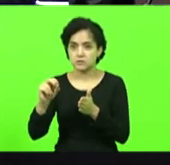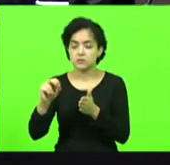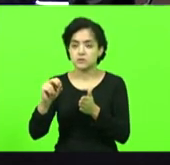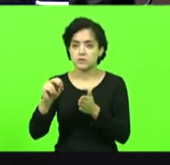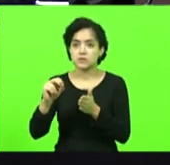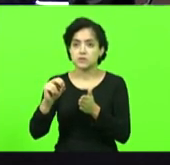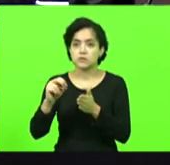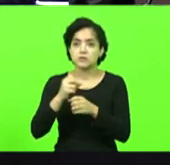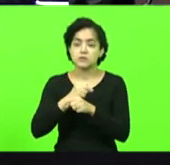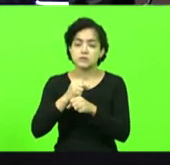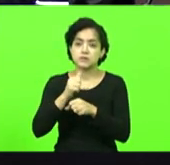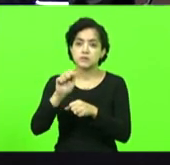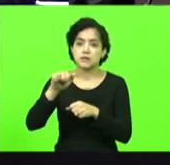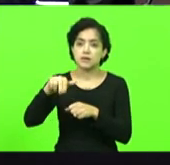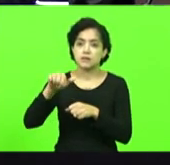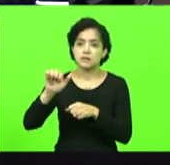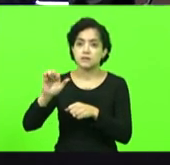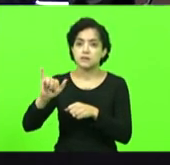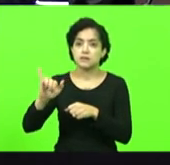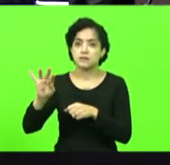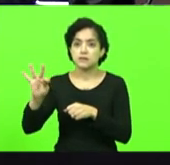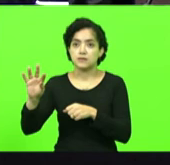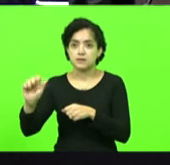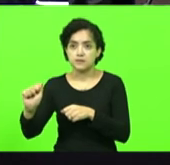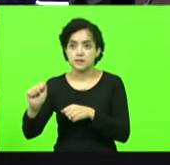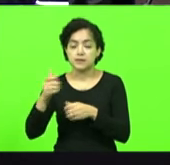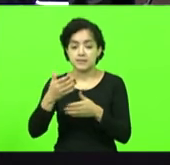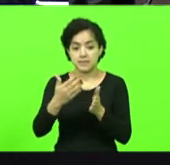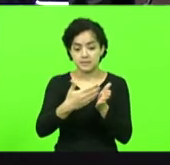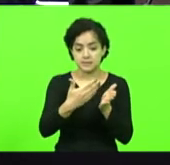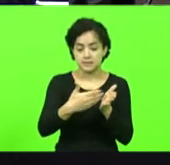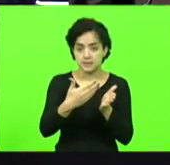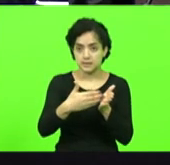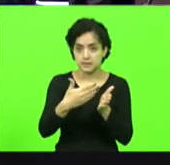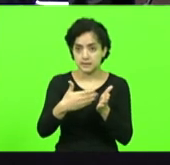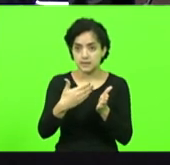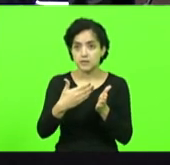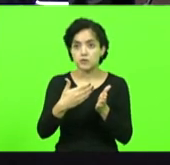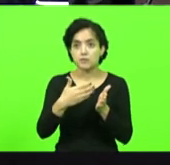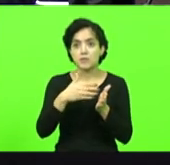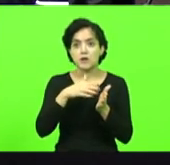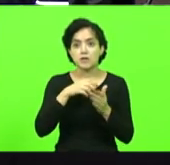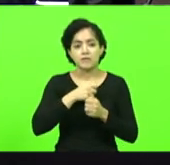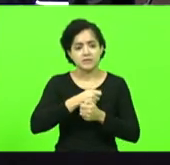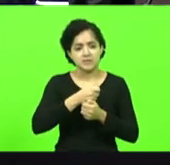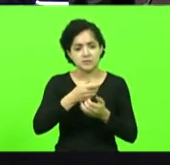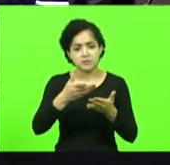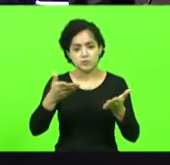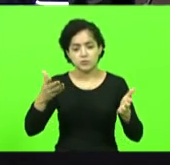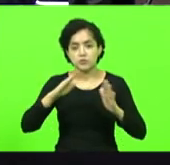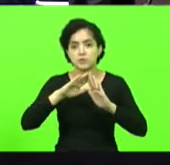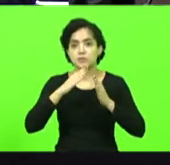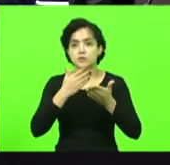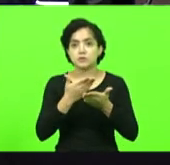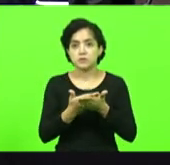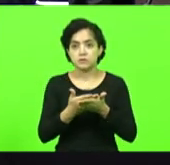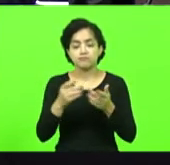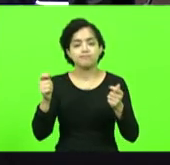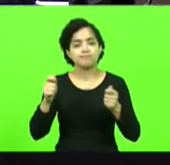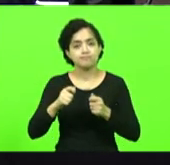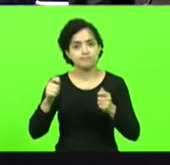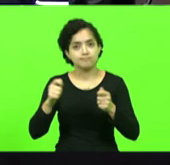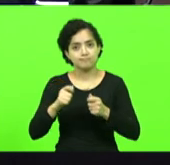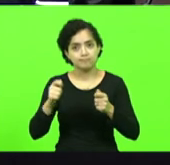a nossa heroína Anitta, e que este livro irá para todas as escolas do Estado de Santa Catarina, a gente poder fazer